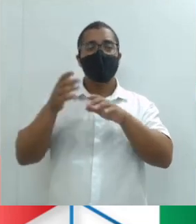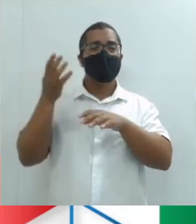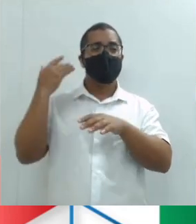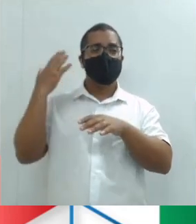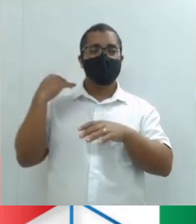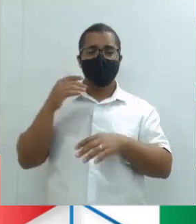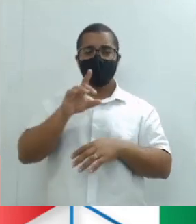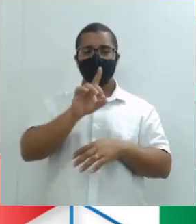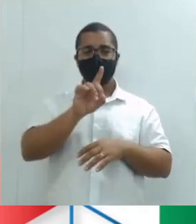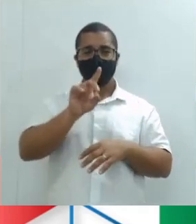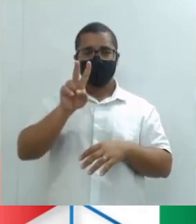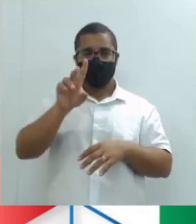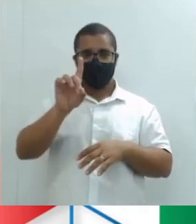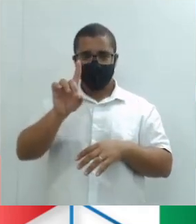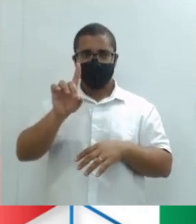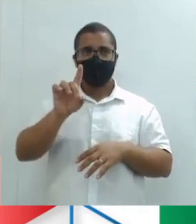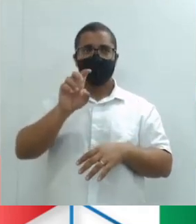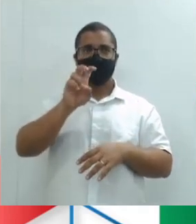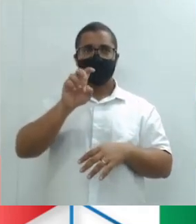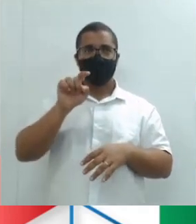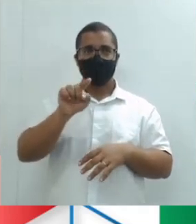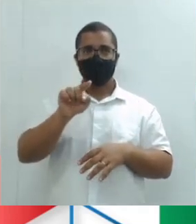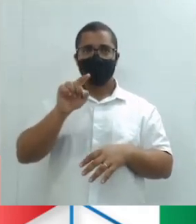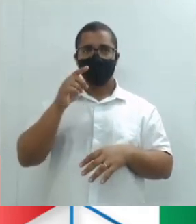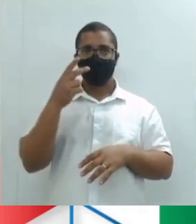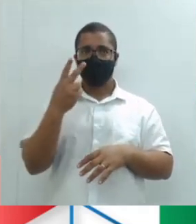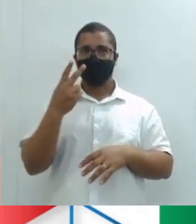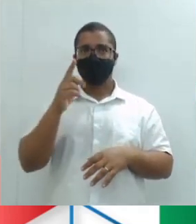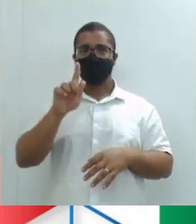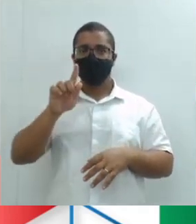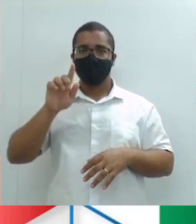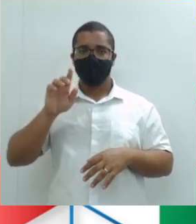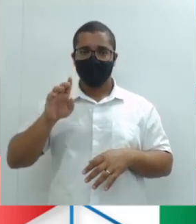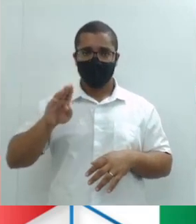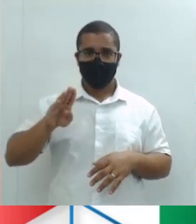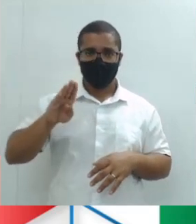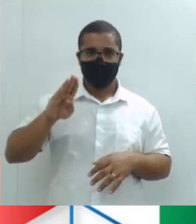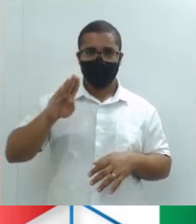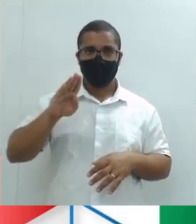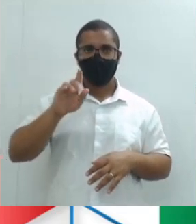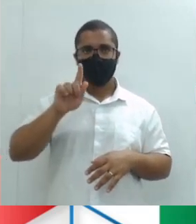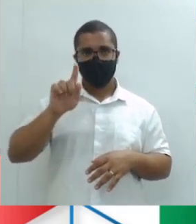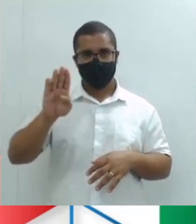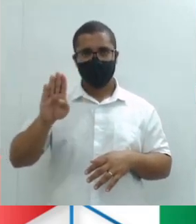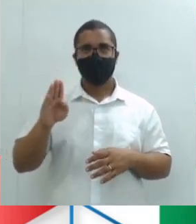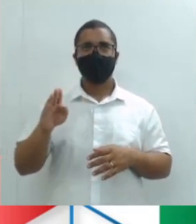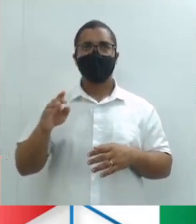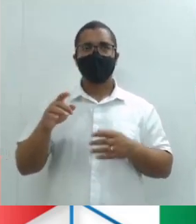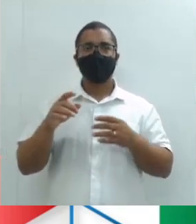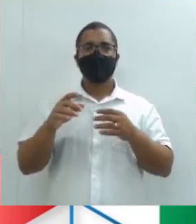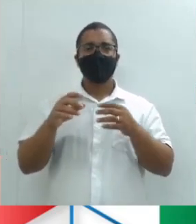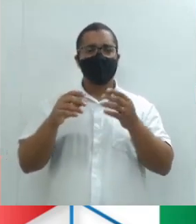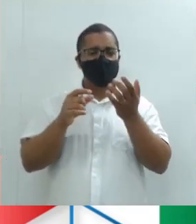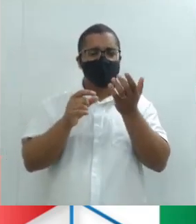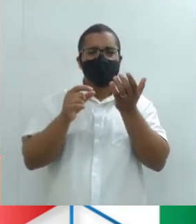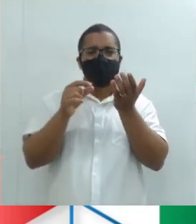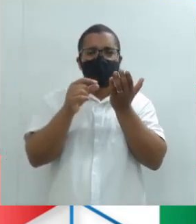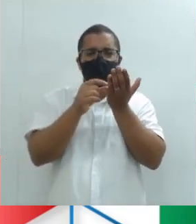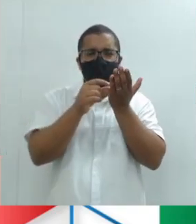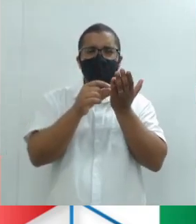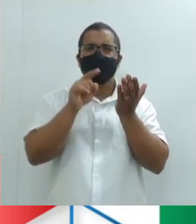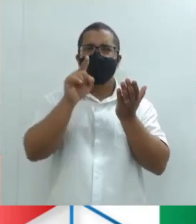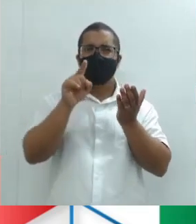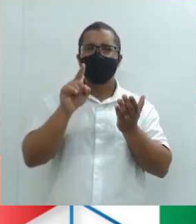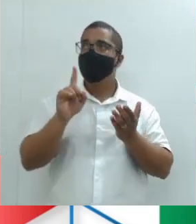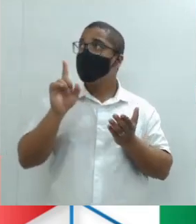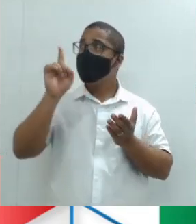antigo DVD, 5.2 GB. E o cartão de memória que você troca sempre no teu celular aí, ou então